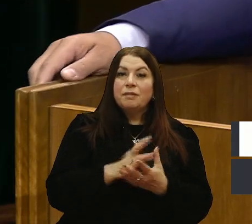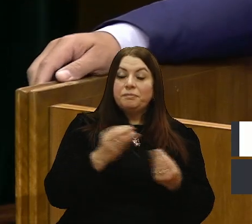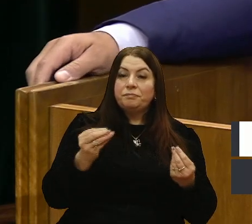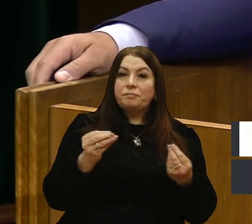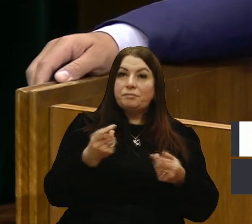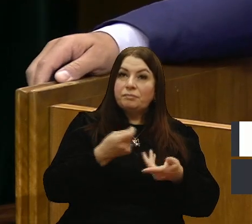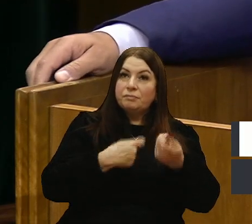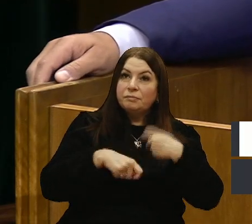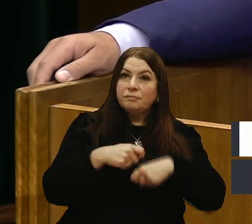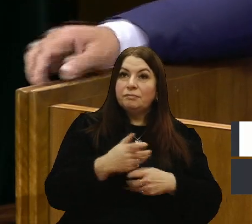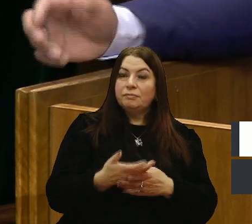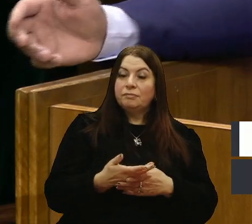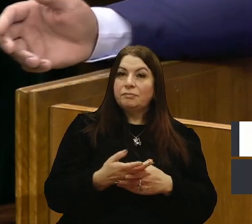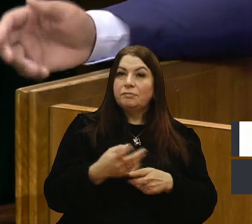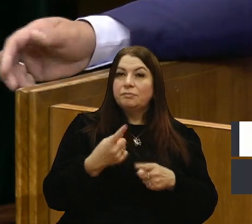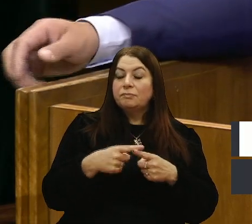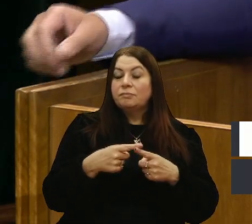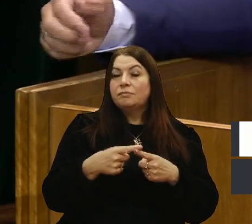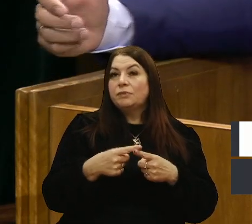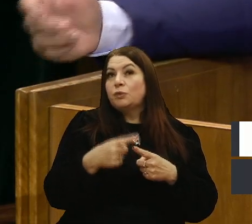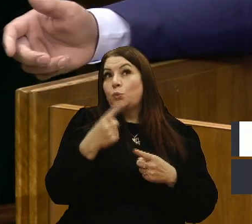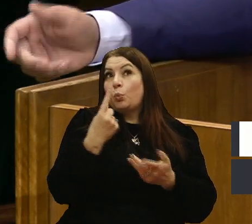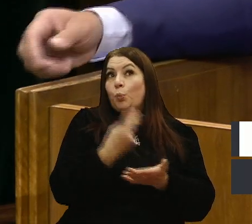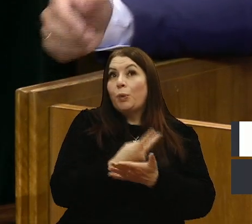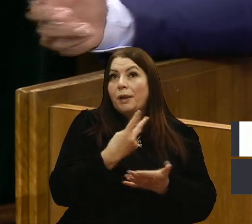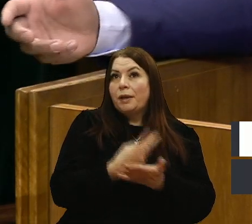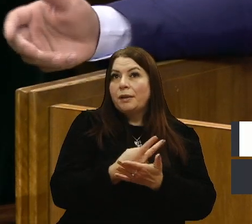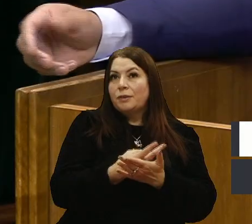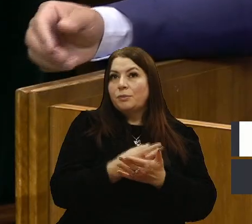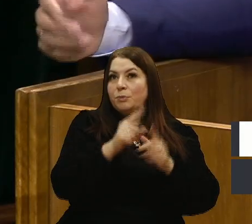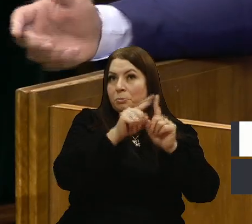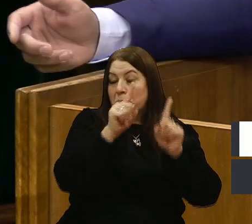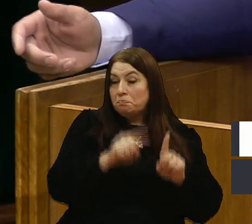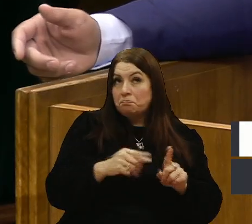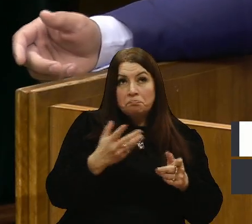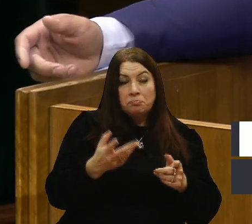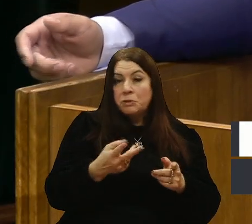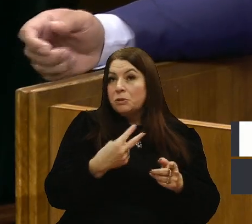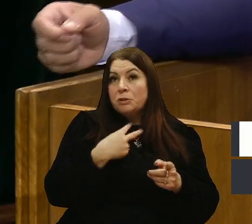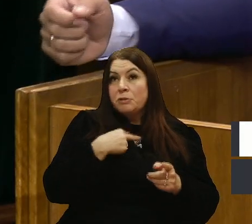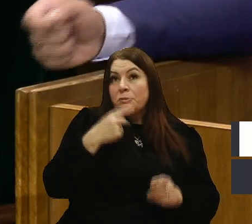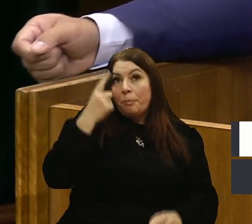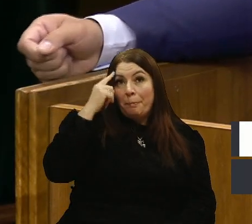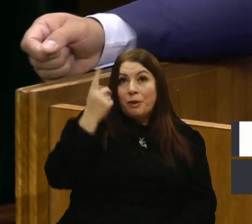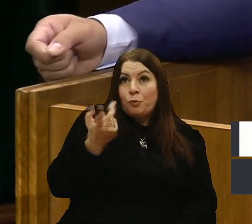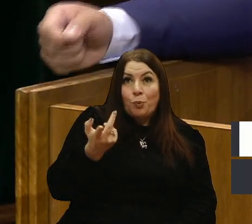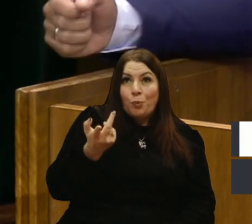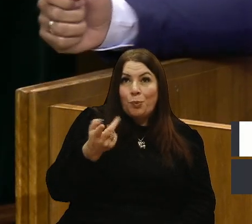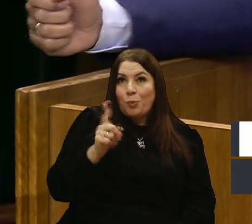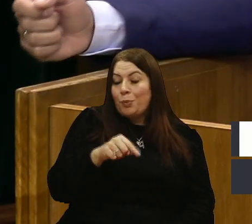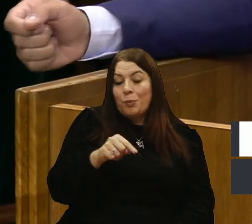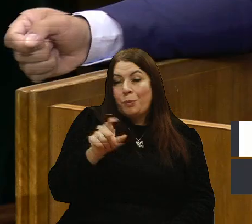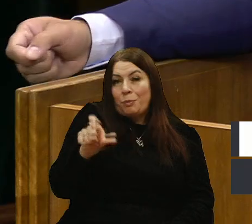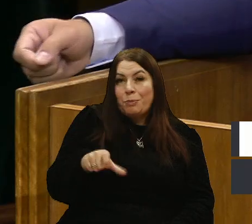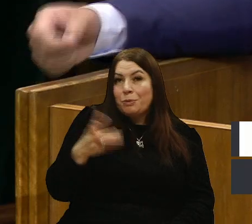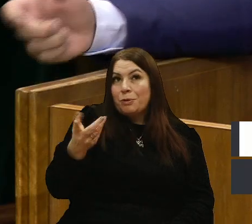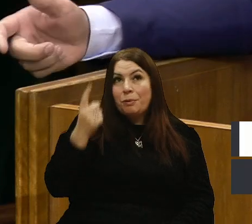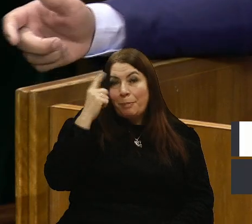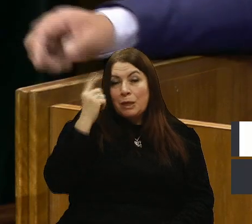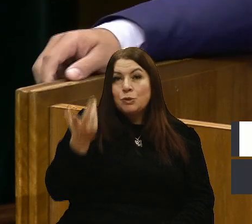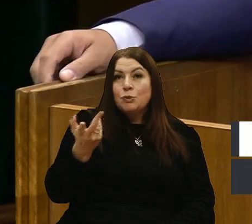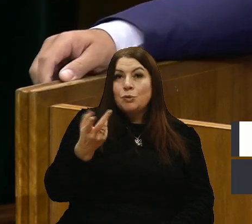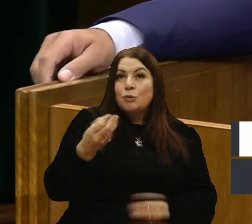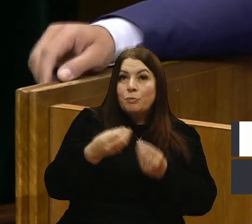na administração por causa de um erro de uma pessoa que daqui a pouco não pensou na questão